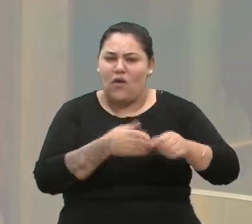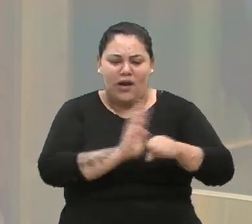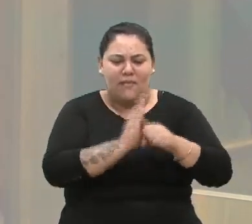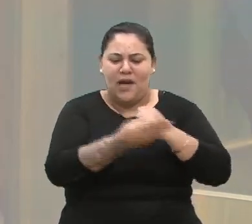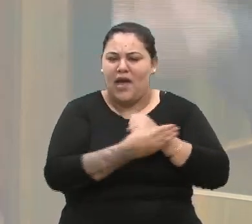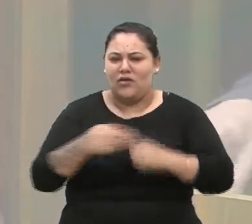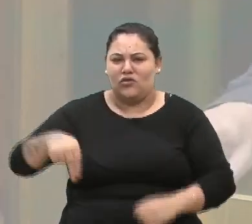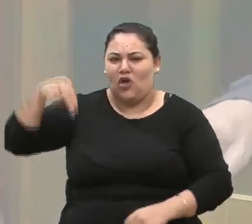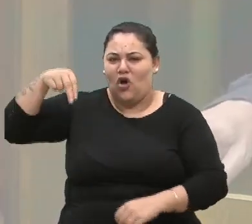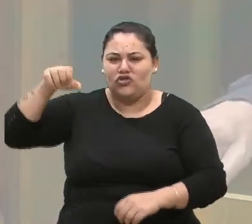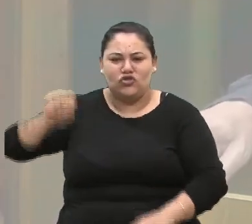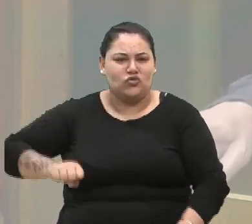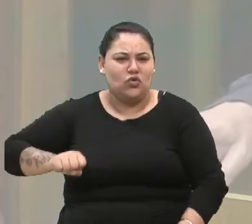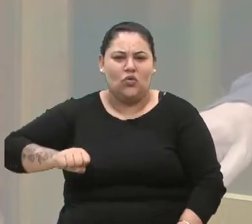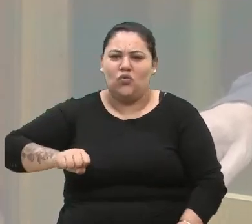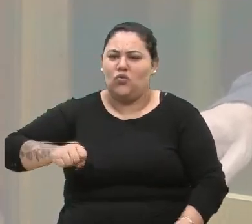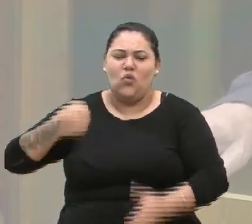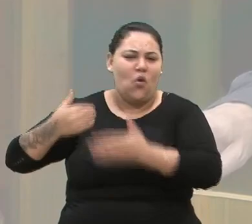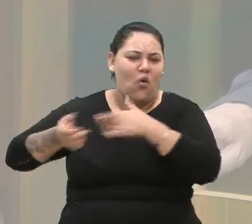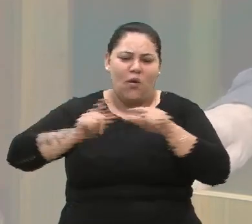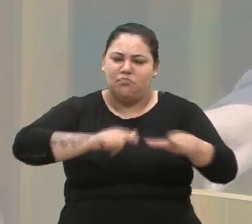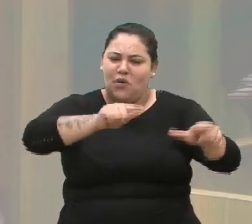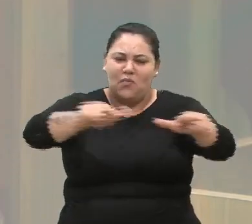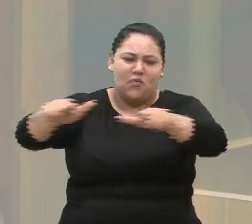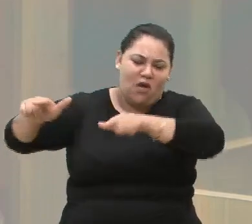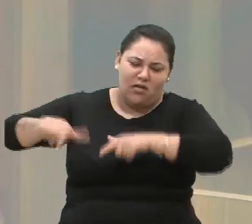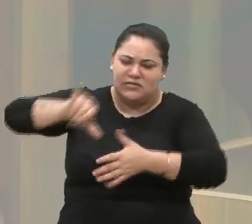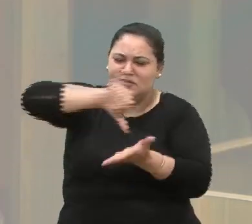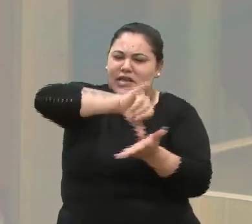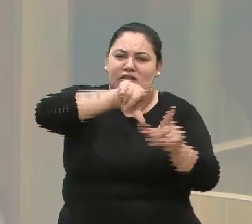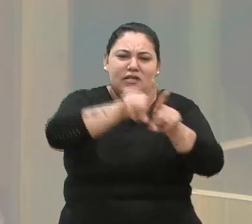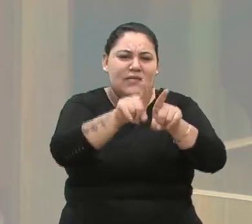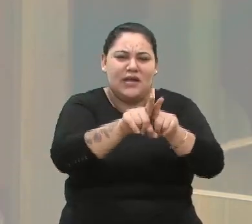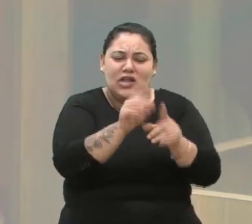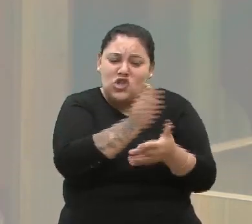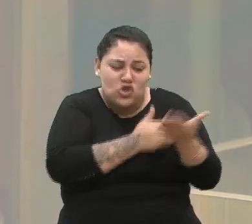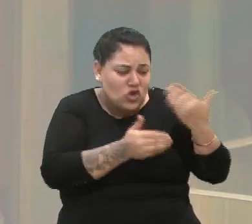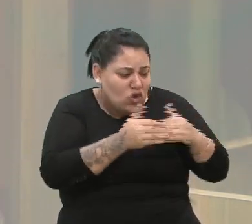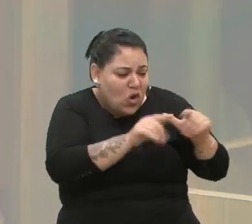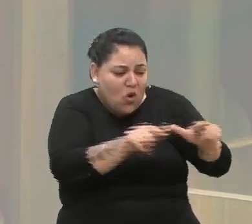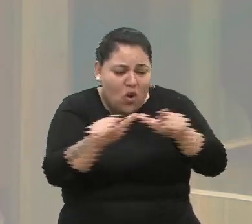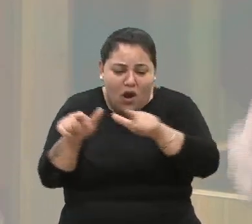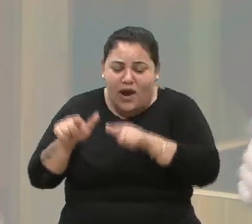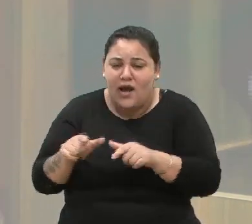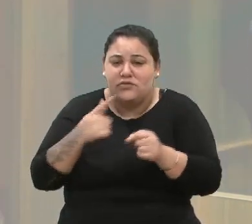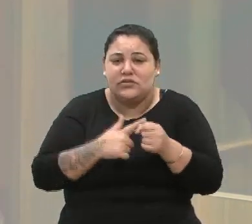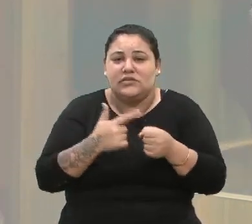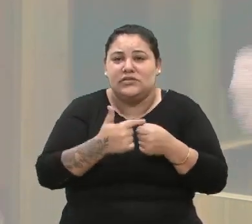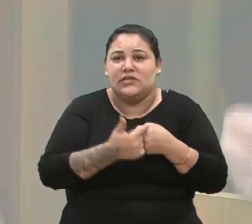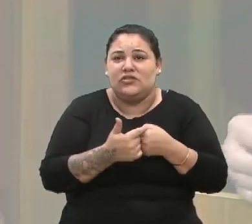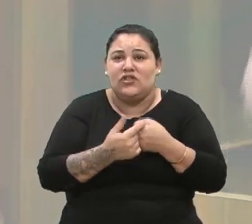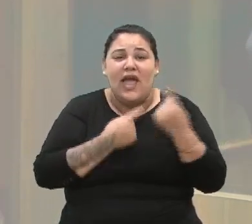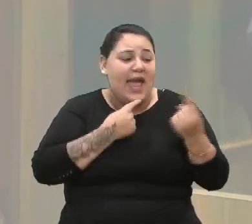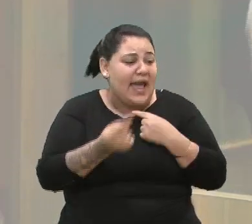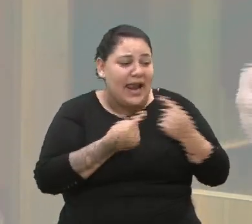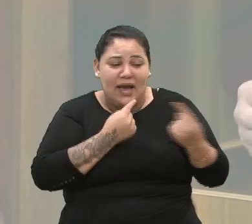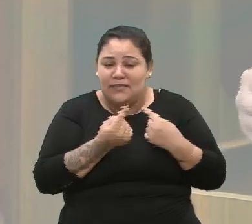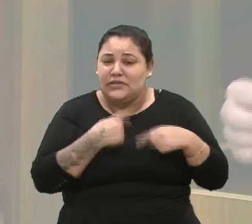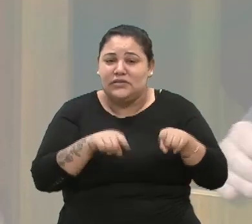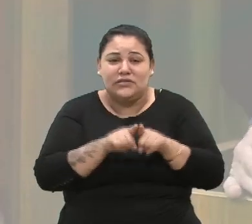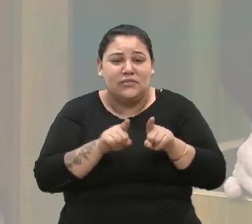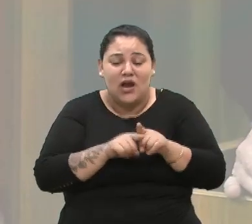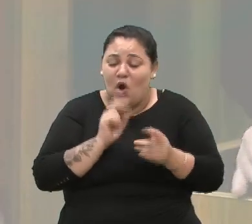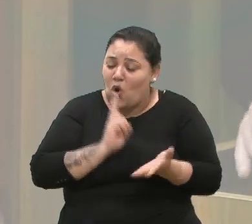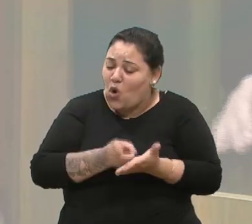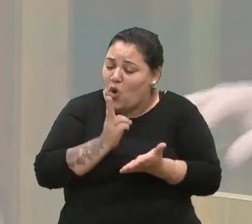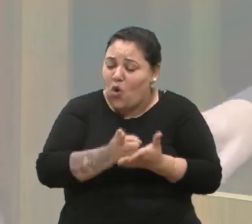Norte, pode ir na Zona Sul, pode vir no centro. Em todos os lugares da cidade. As reclamações são